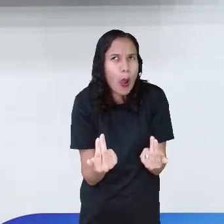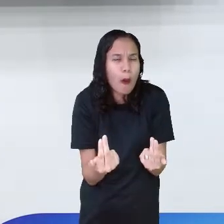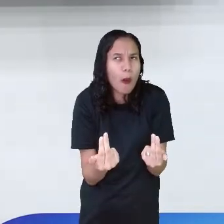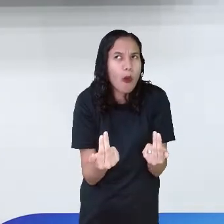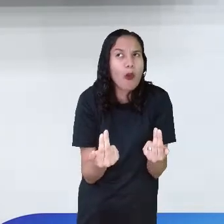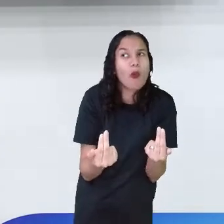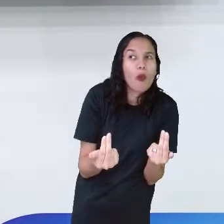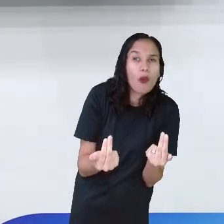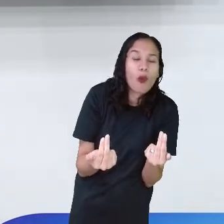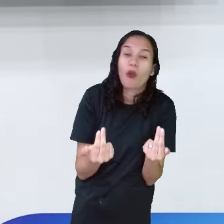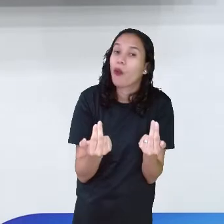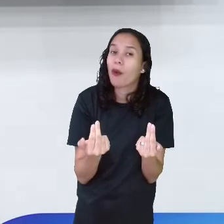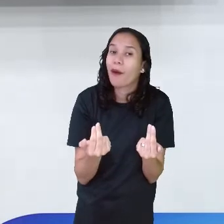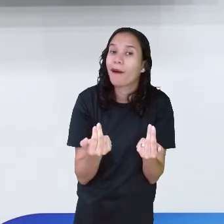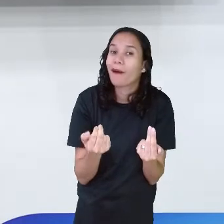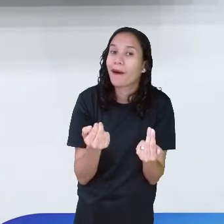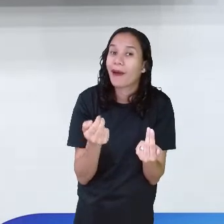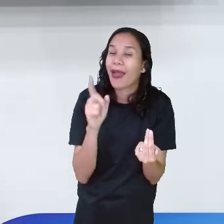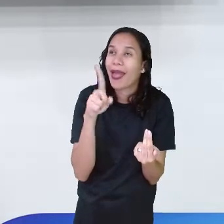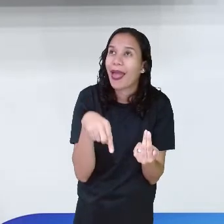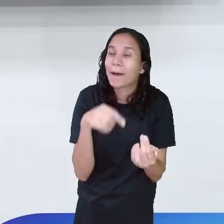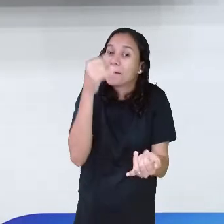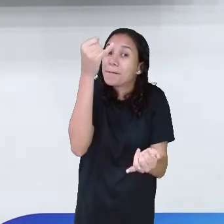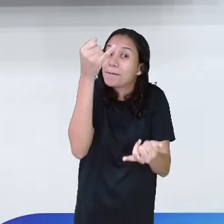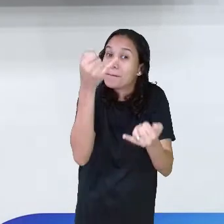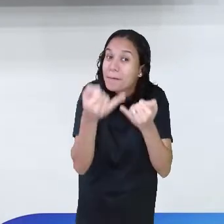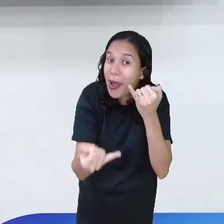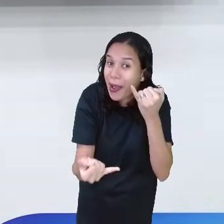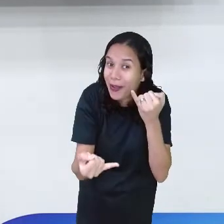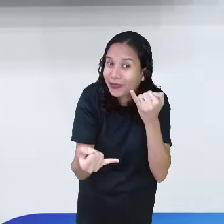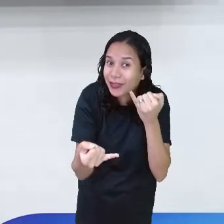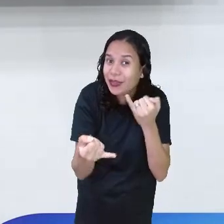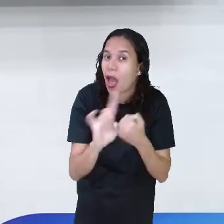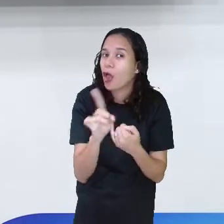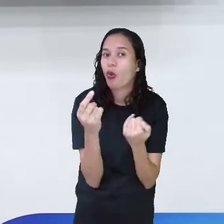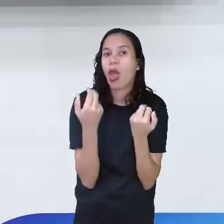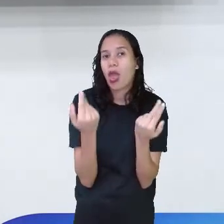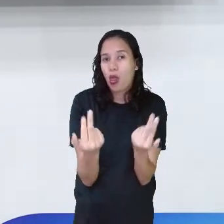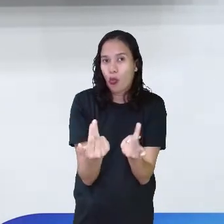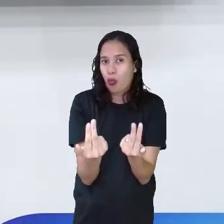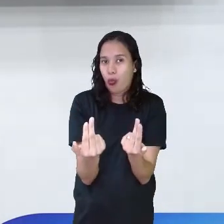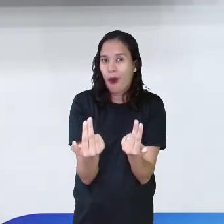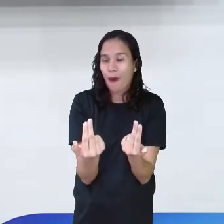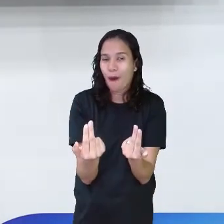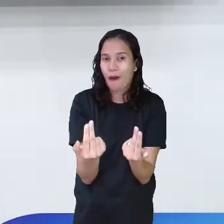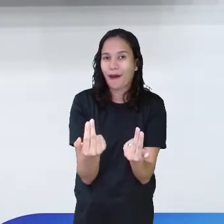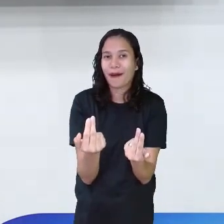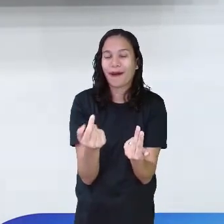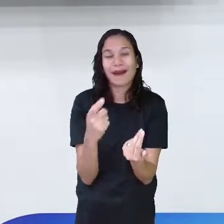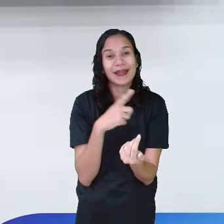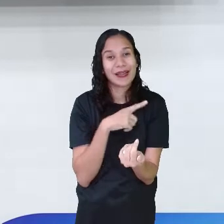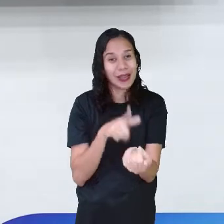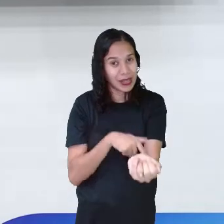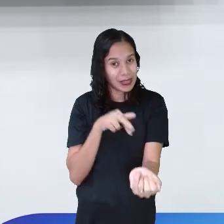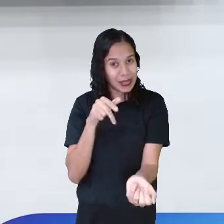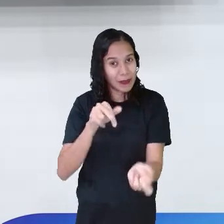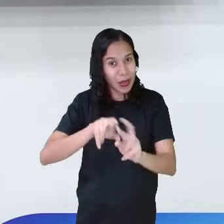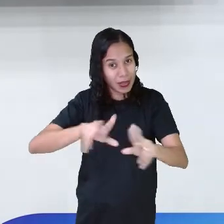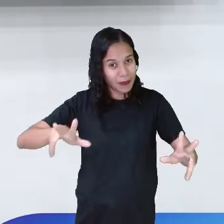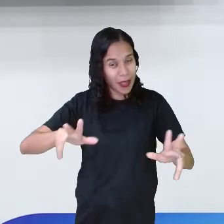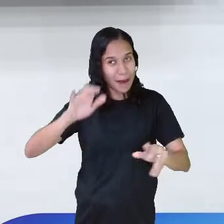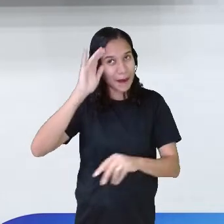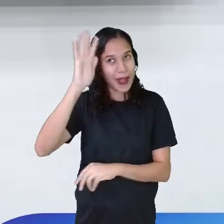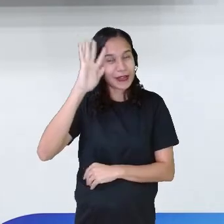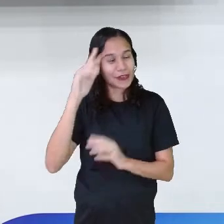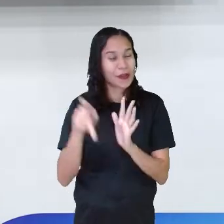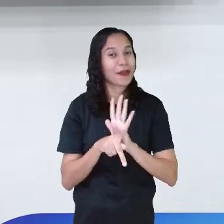acabei de falar que podemos dizer que elas são como primas, não irmãs gêmeas. Se até irmãs têm diferença, imagine primas,